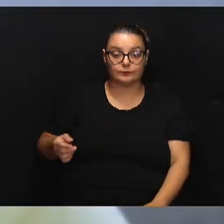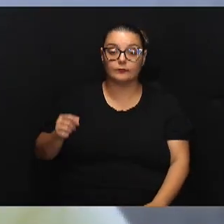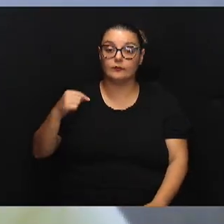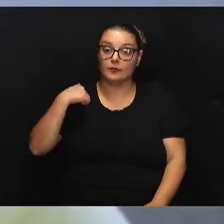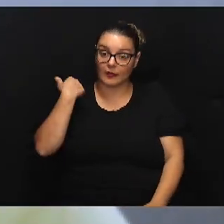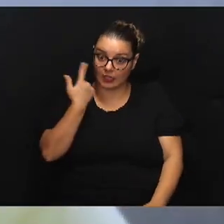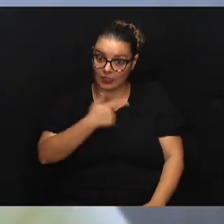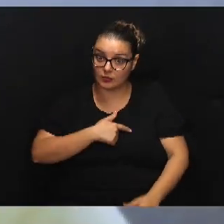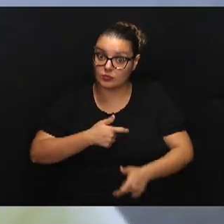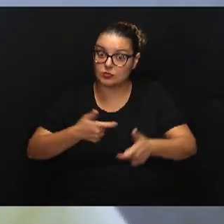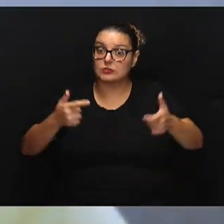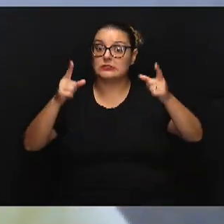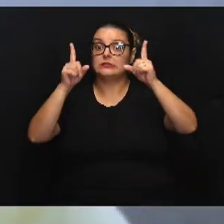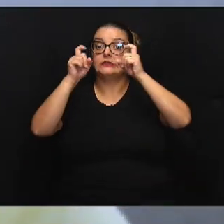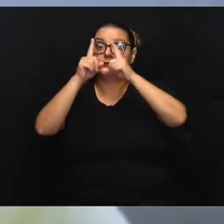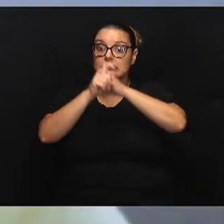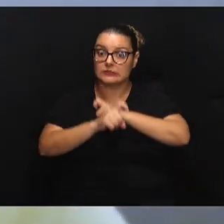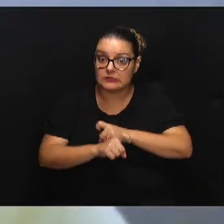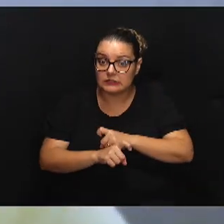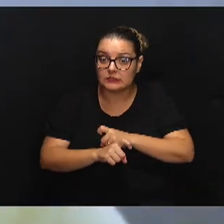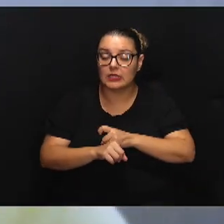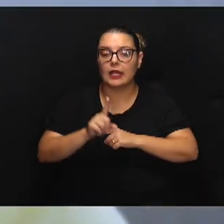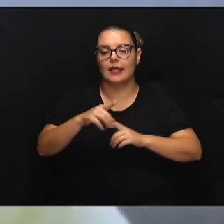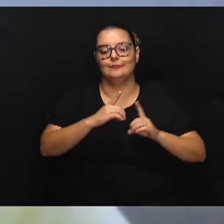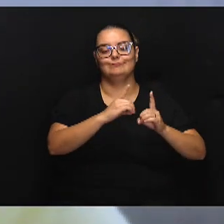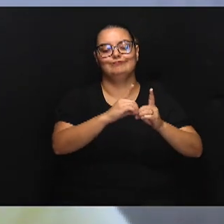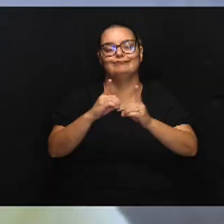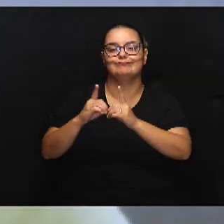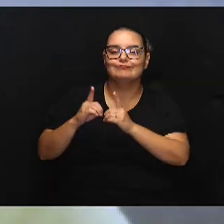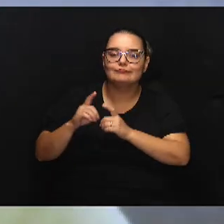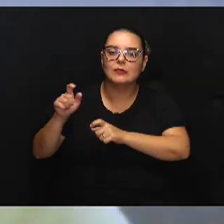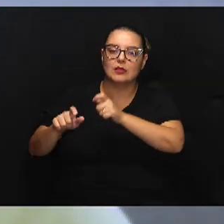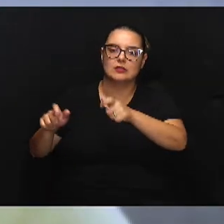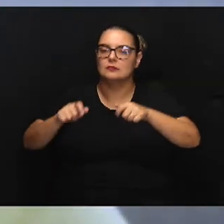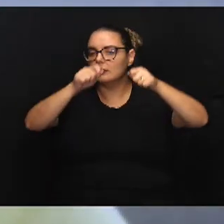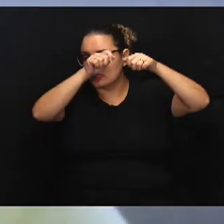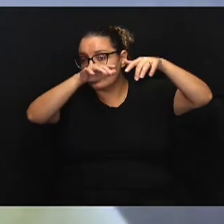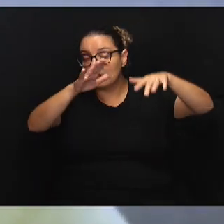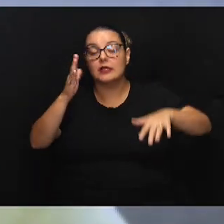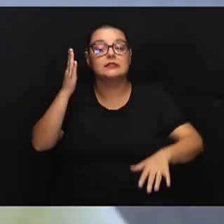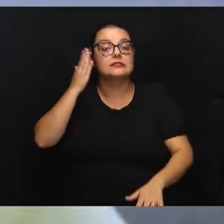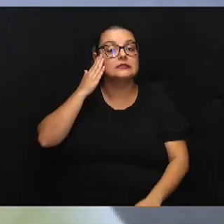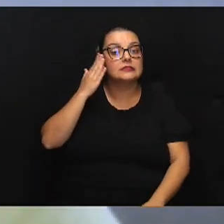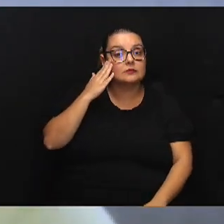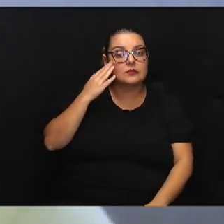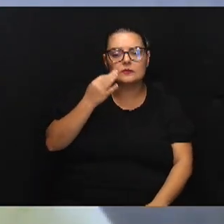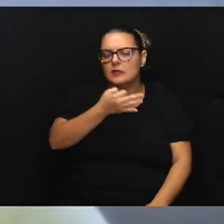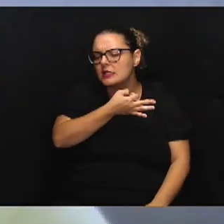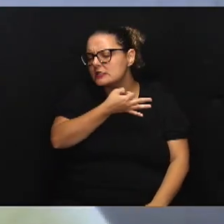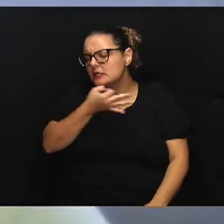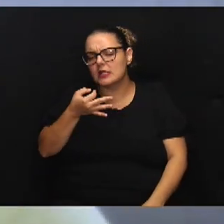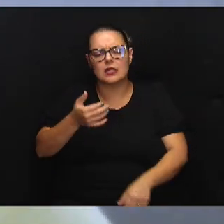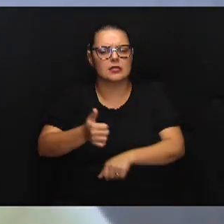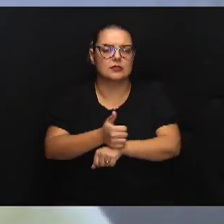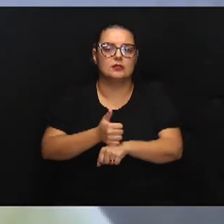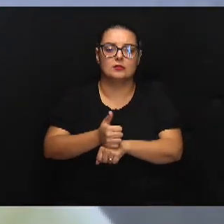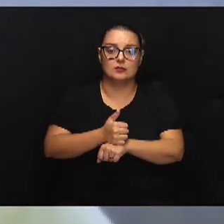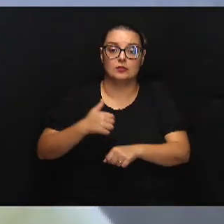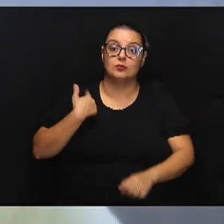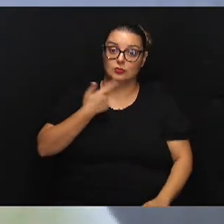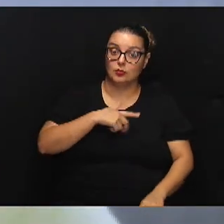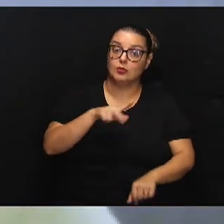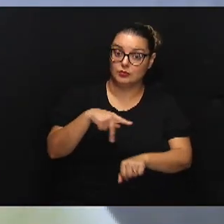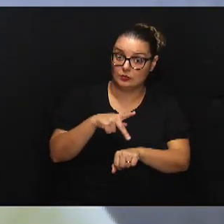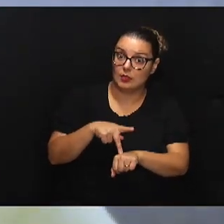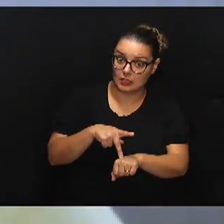nosso grande desafio, está sendo no atendimento dessas pessoas. Sabemos que nós temos excelentes profissionais neste nosso